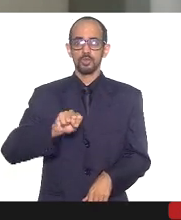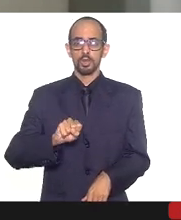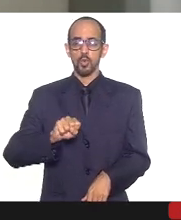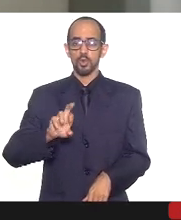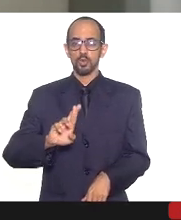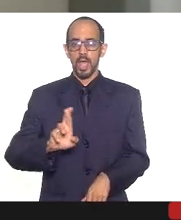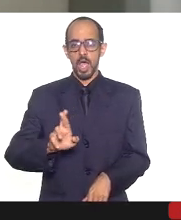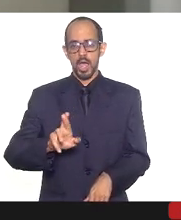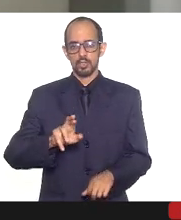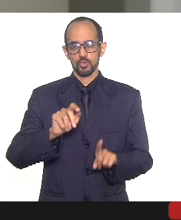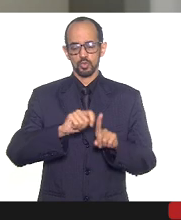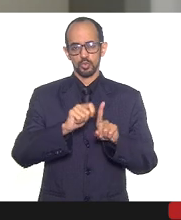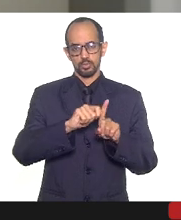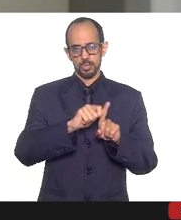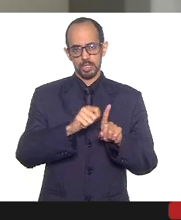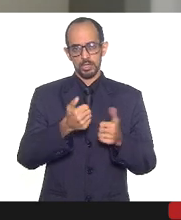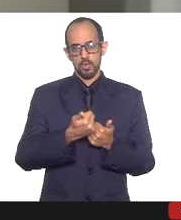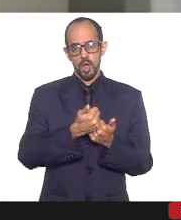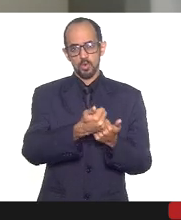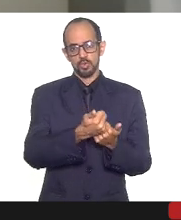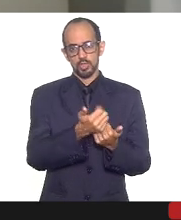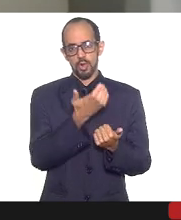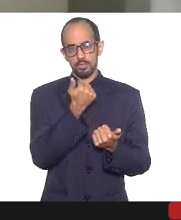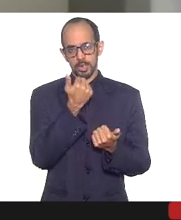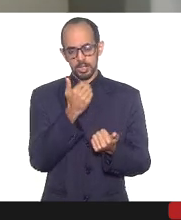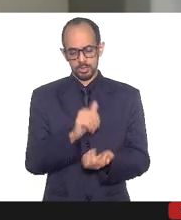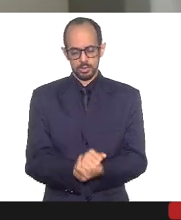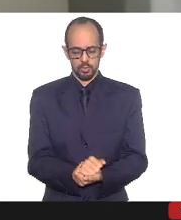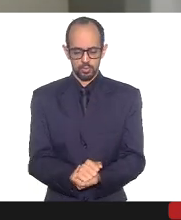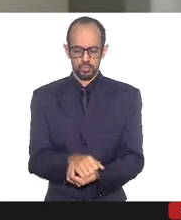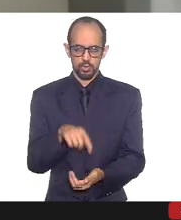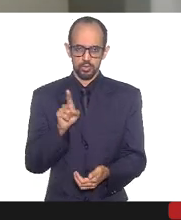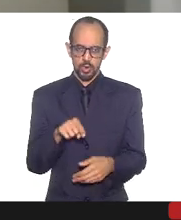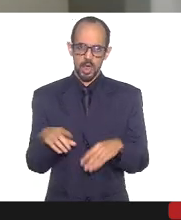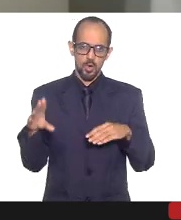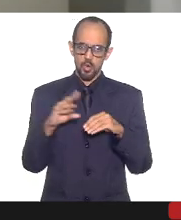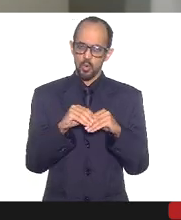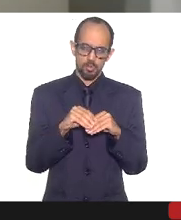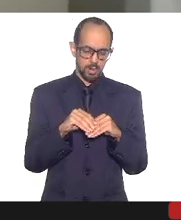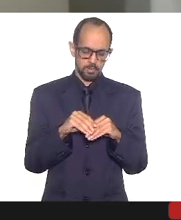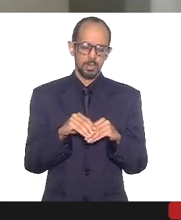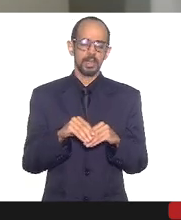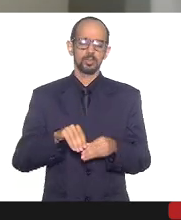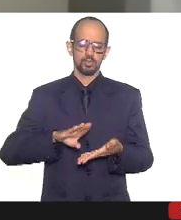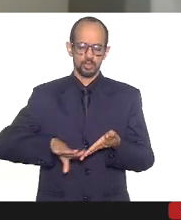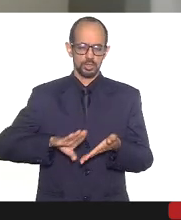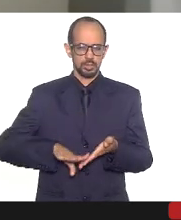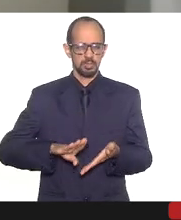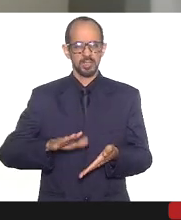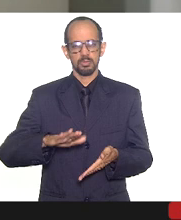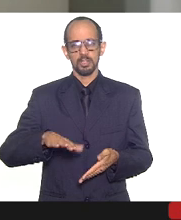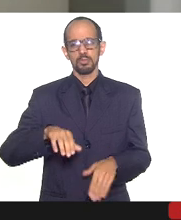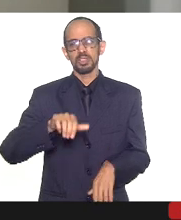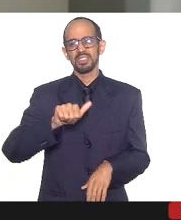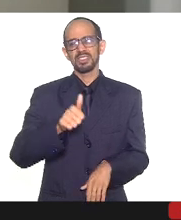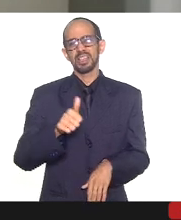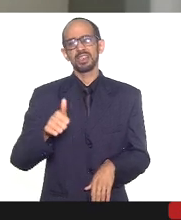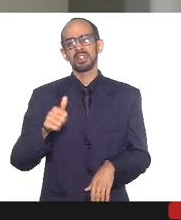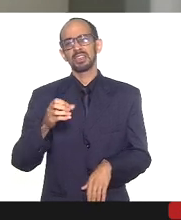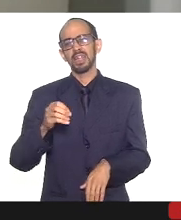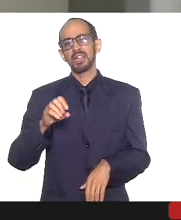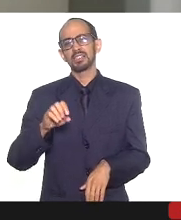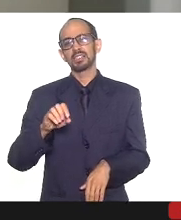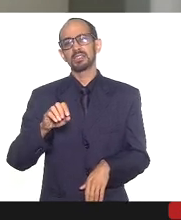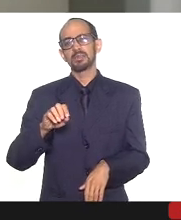mês o auxílio alimentação. Isso foi um incremento a maior de despesas, na ordem de R$ 110 milhões.